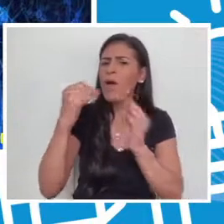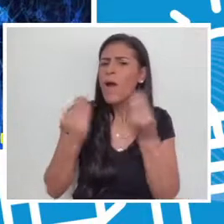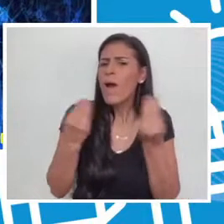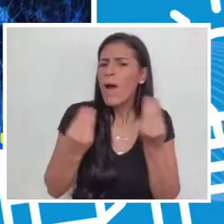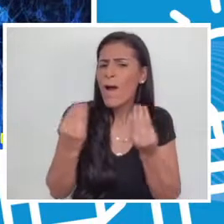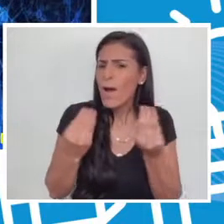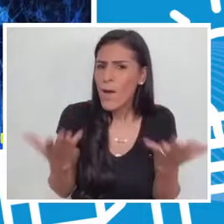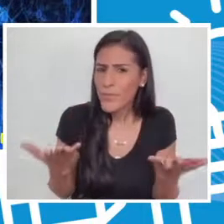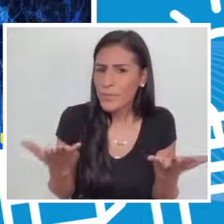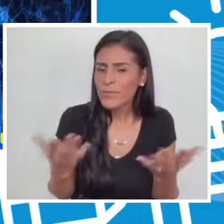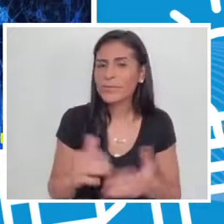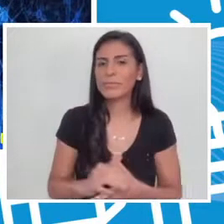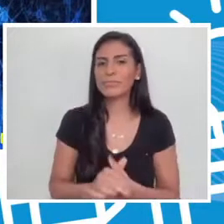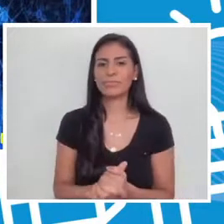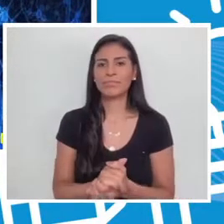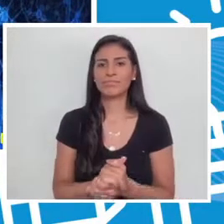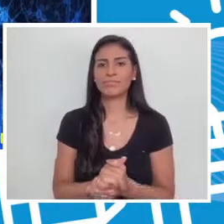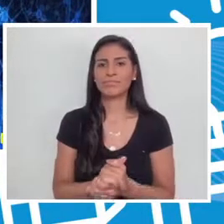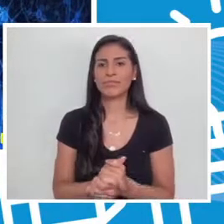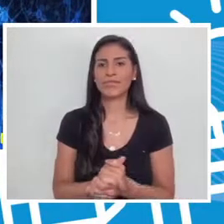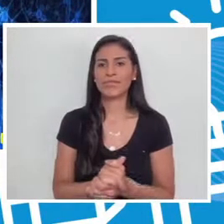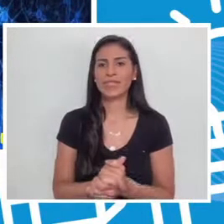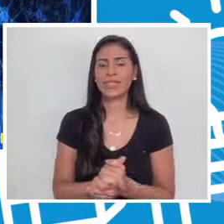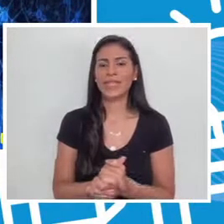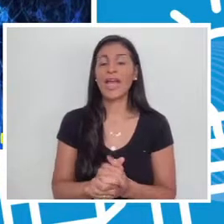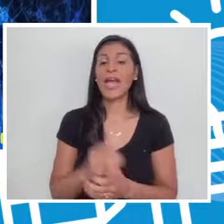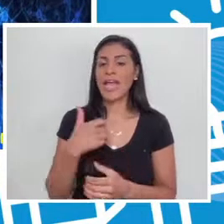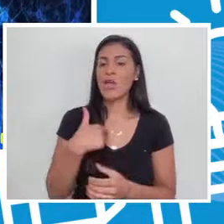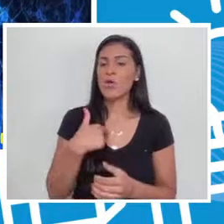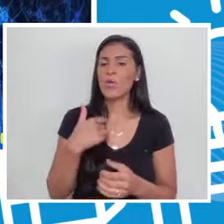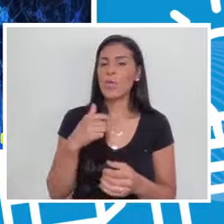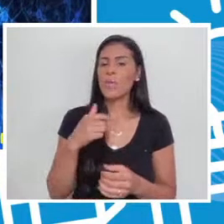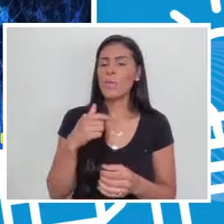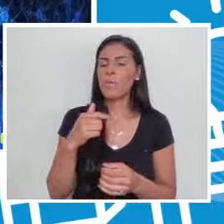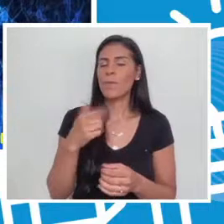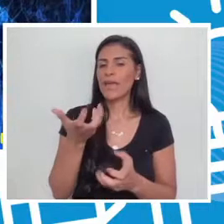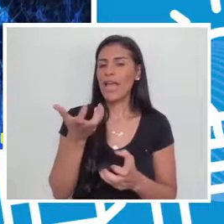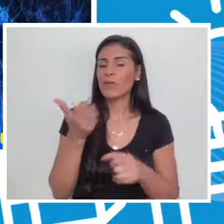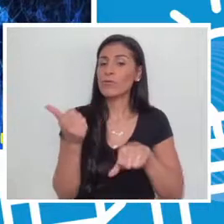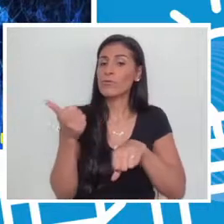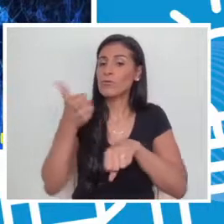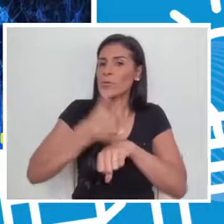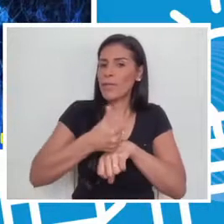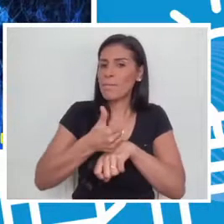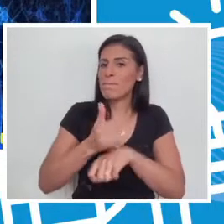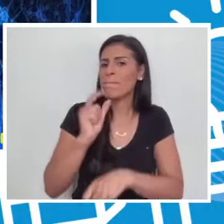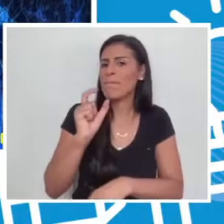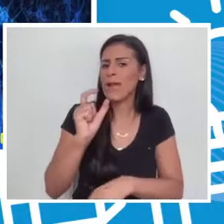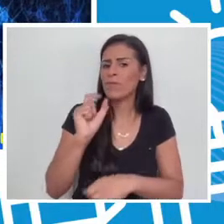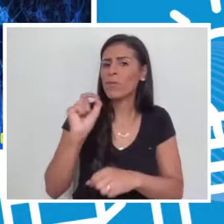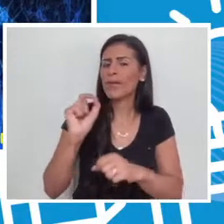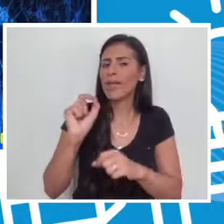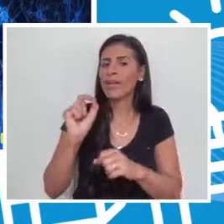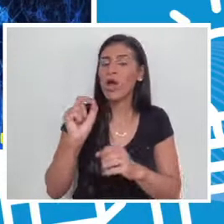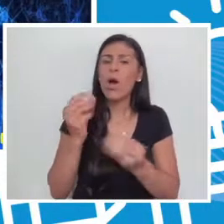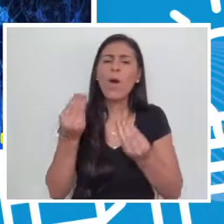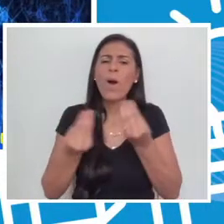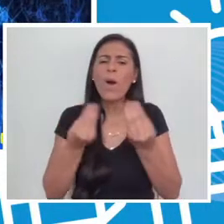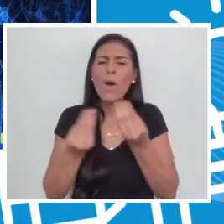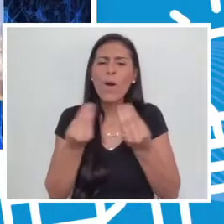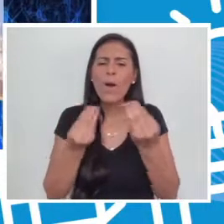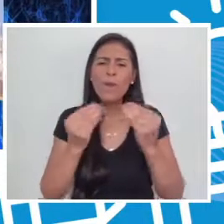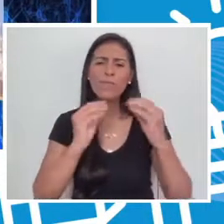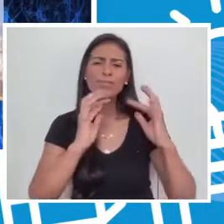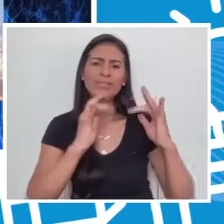licença para substituir por como o cérebro aprende. E antes que